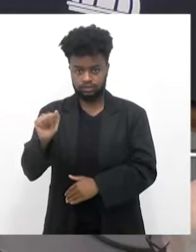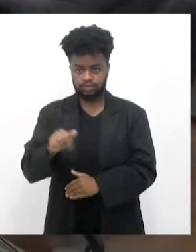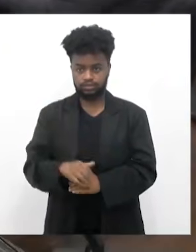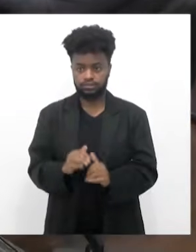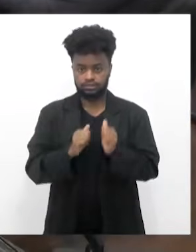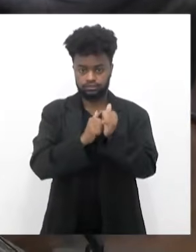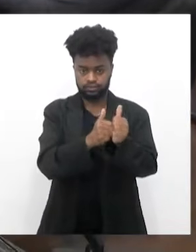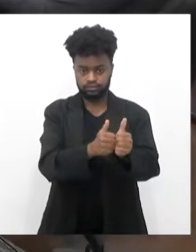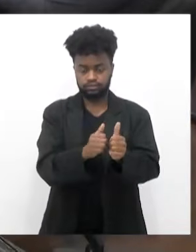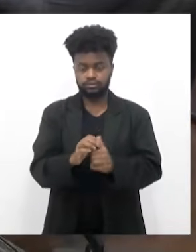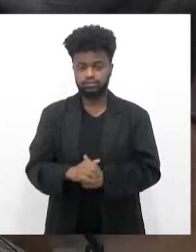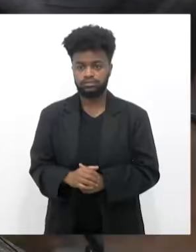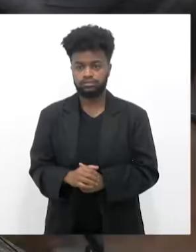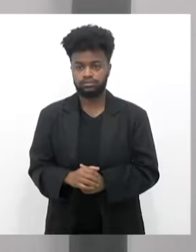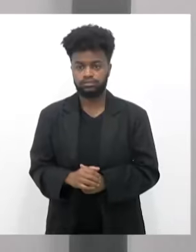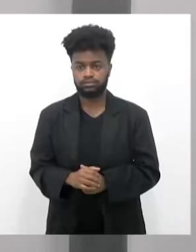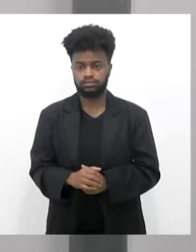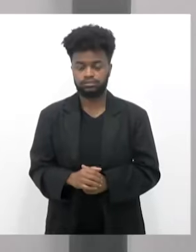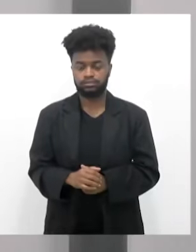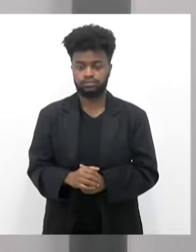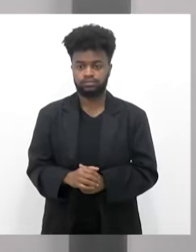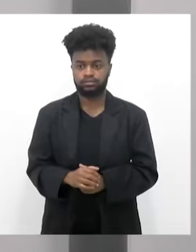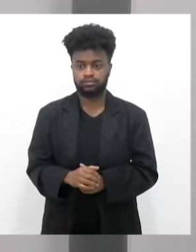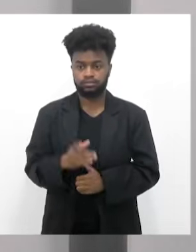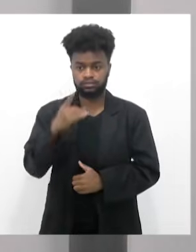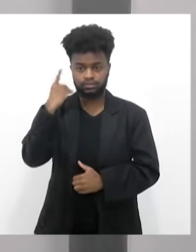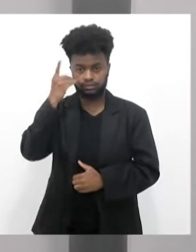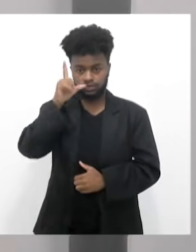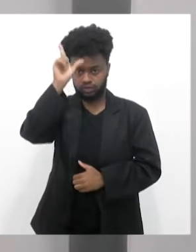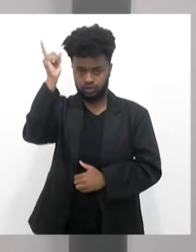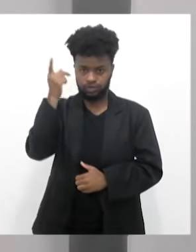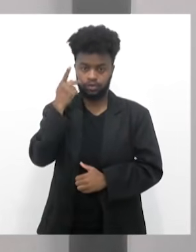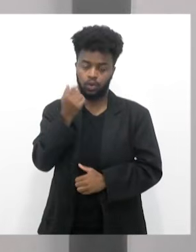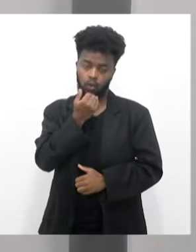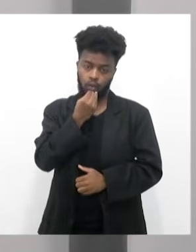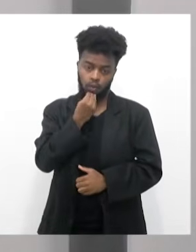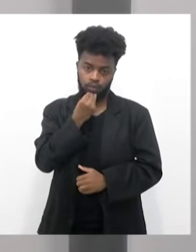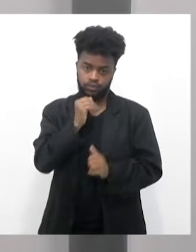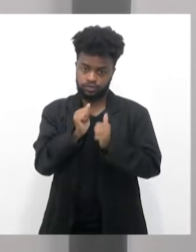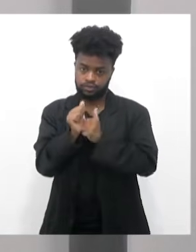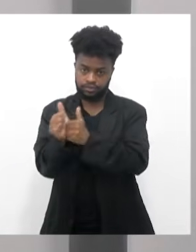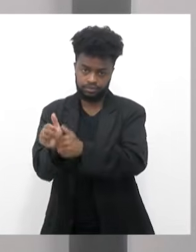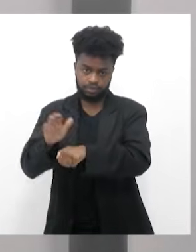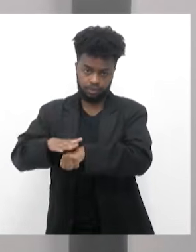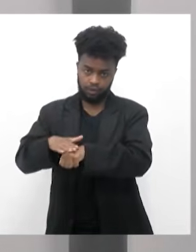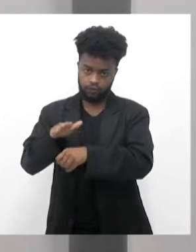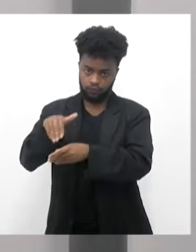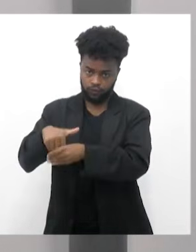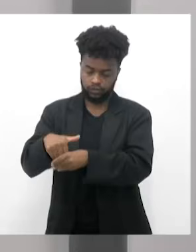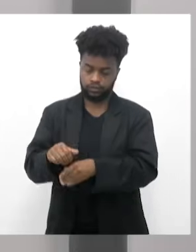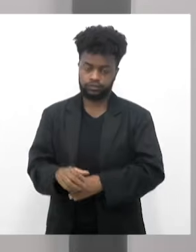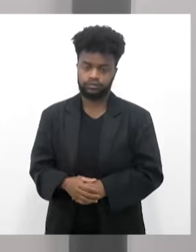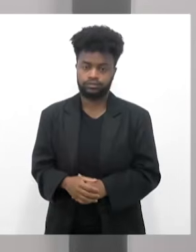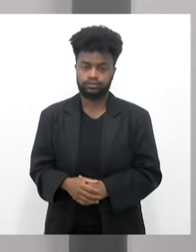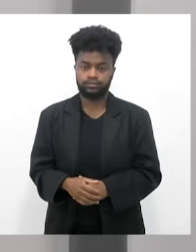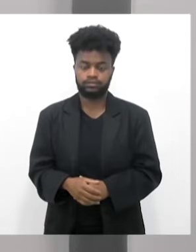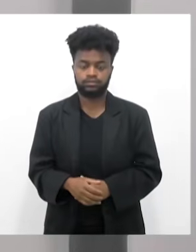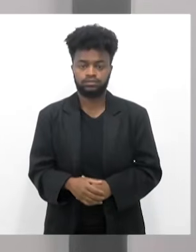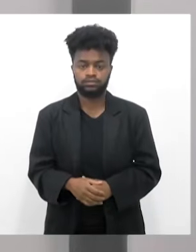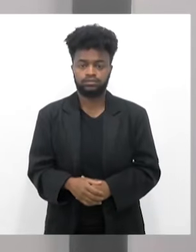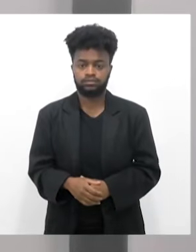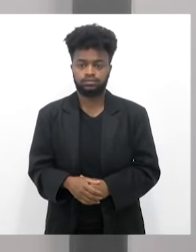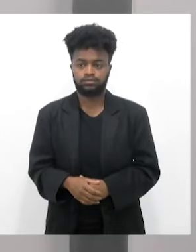Com o relator. Como vota o deputado Luiz Paulo, obviamente, com o voto já apresentado da